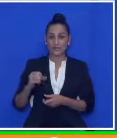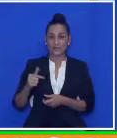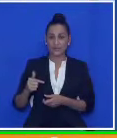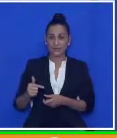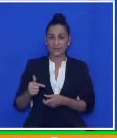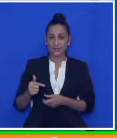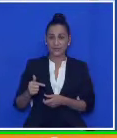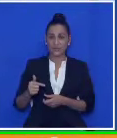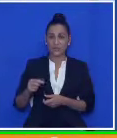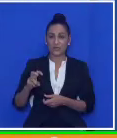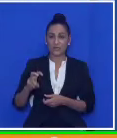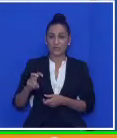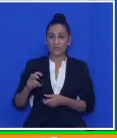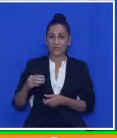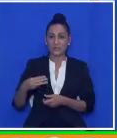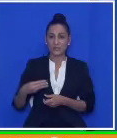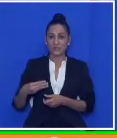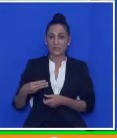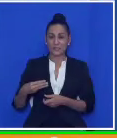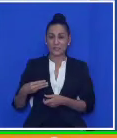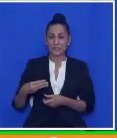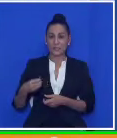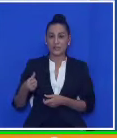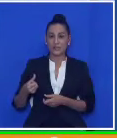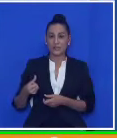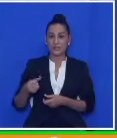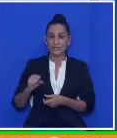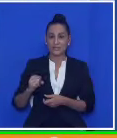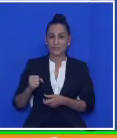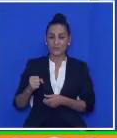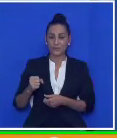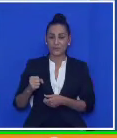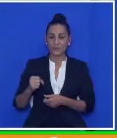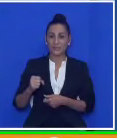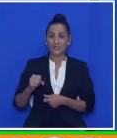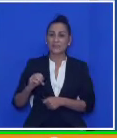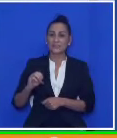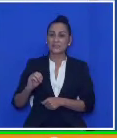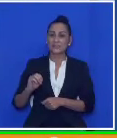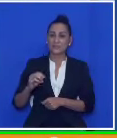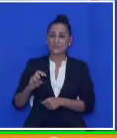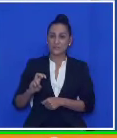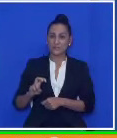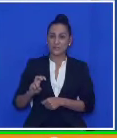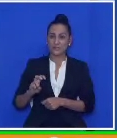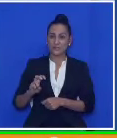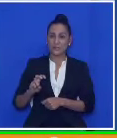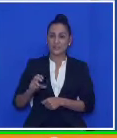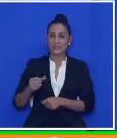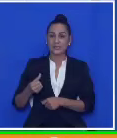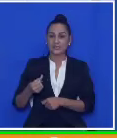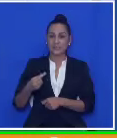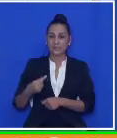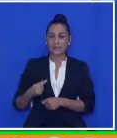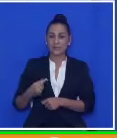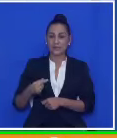28, 07, 53, 68, 05,